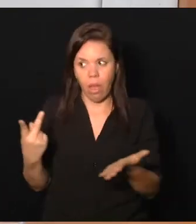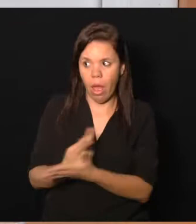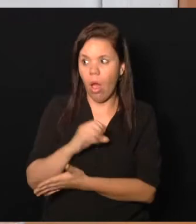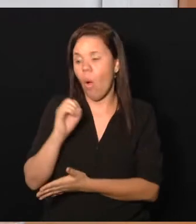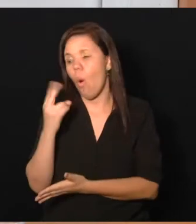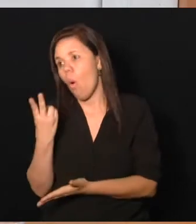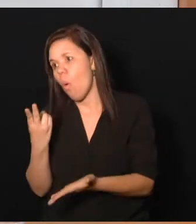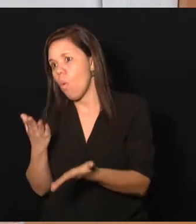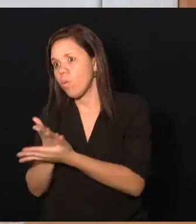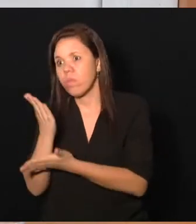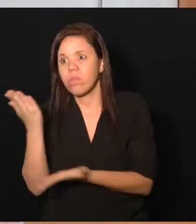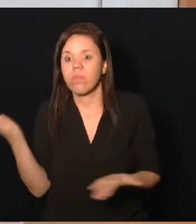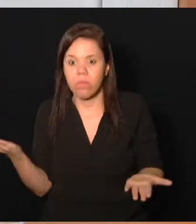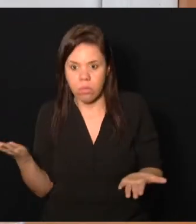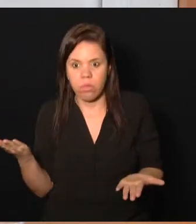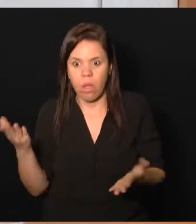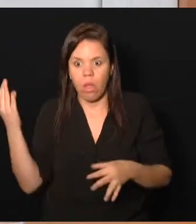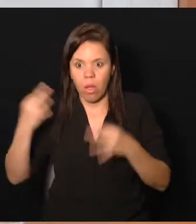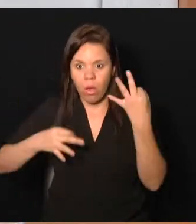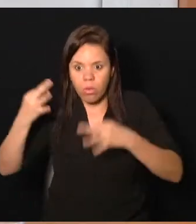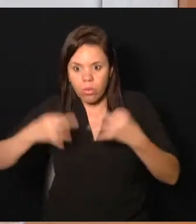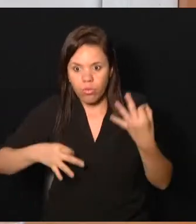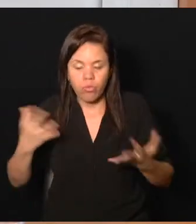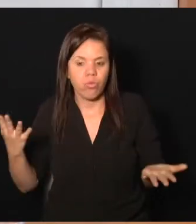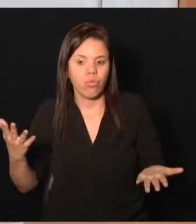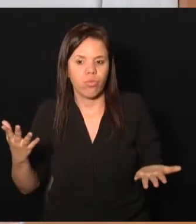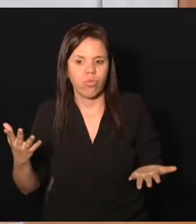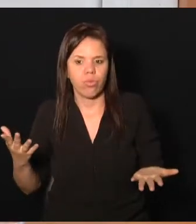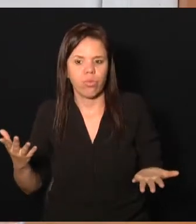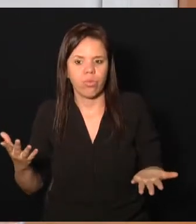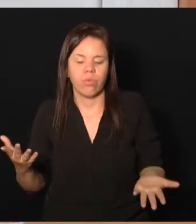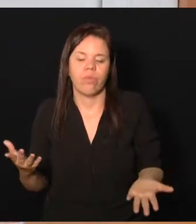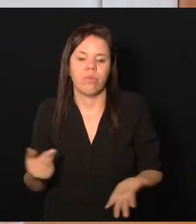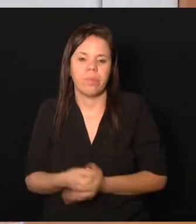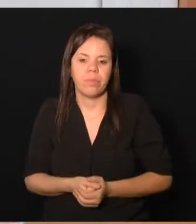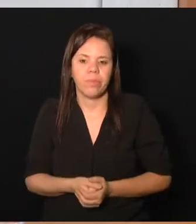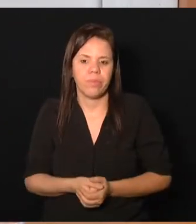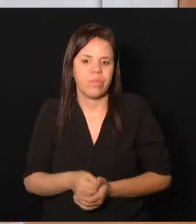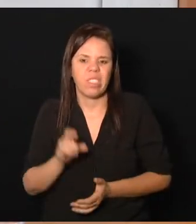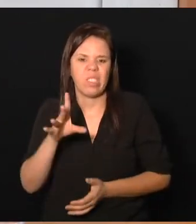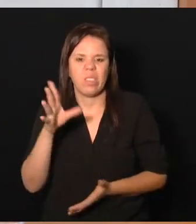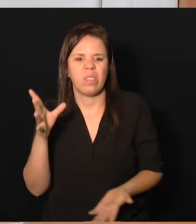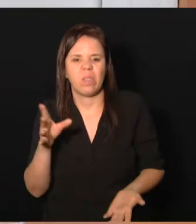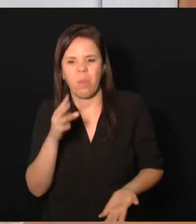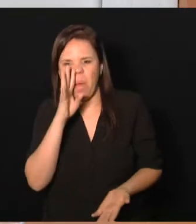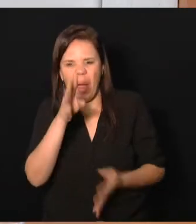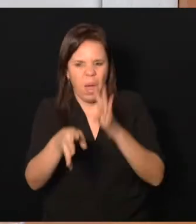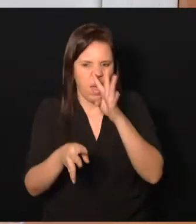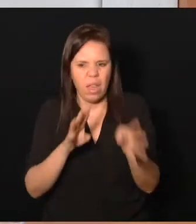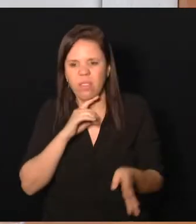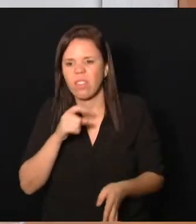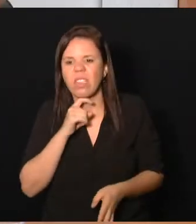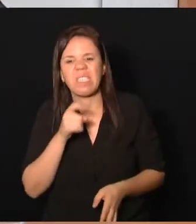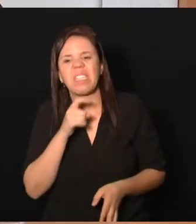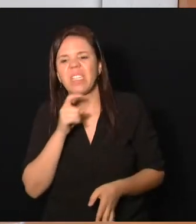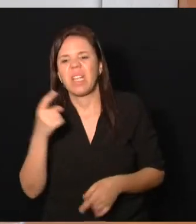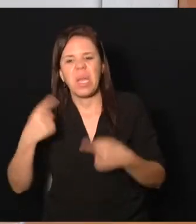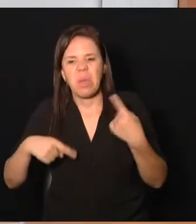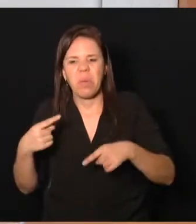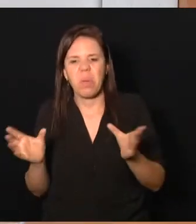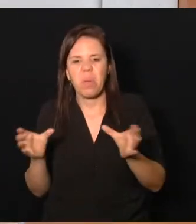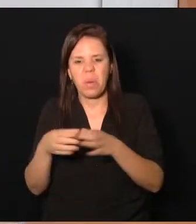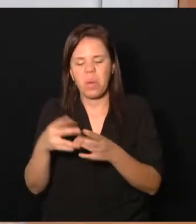acertos, eles serão julgados. Mas não é para apedrejar os políticos, não é para estar aqui nessa